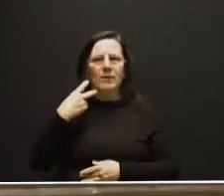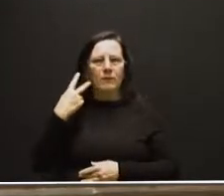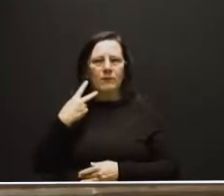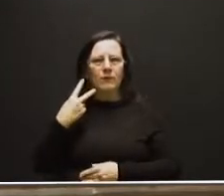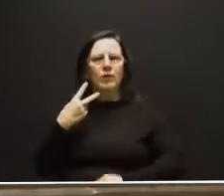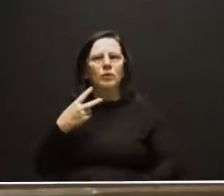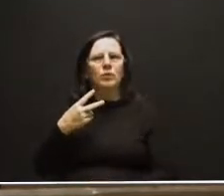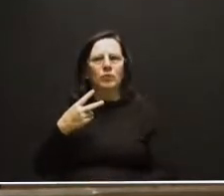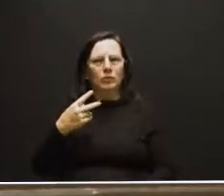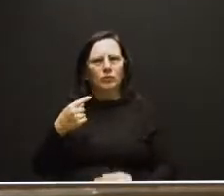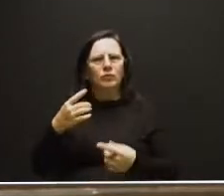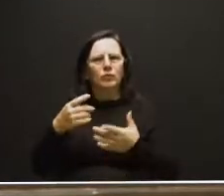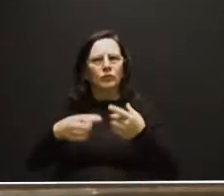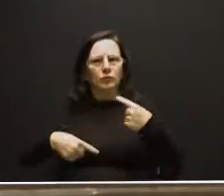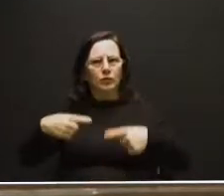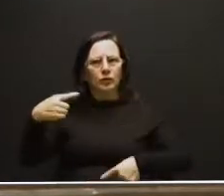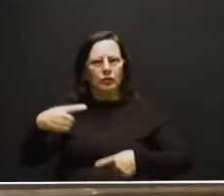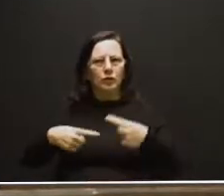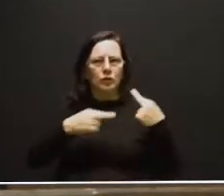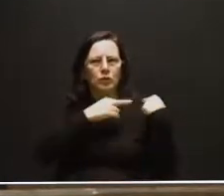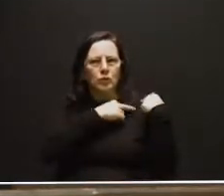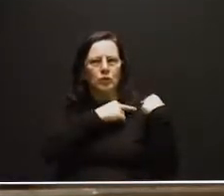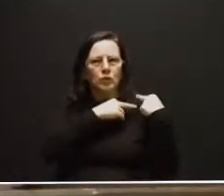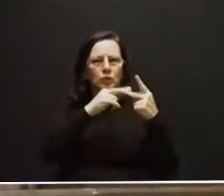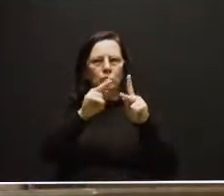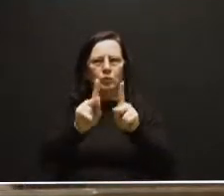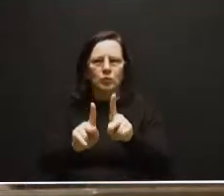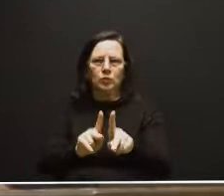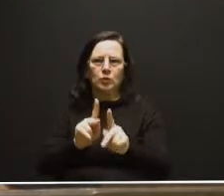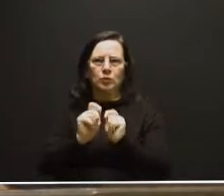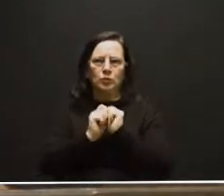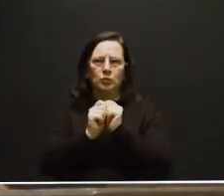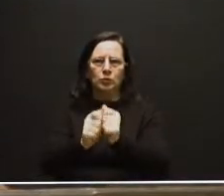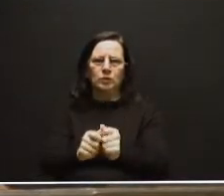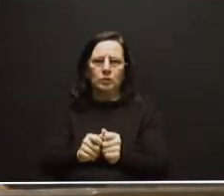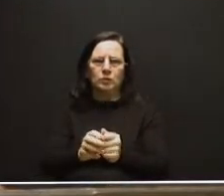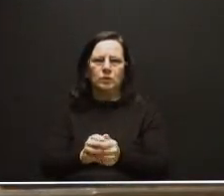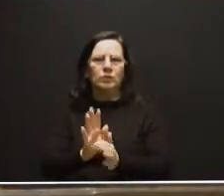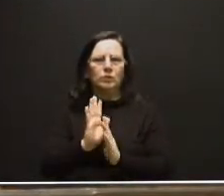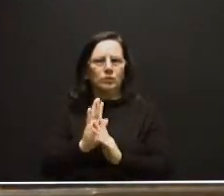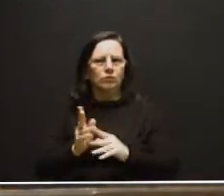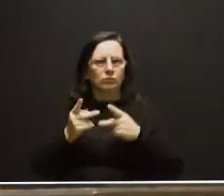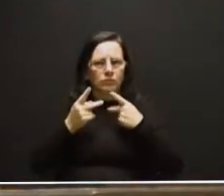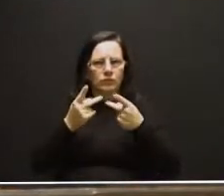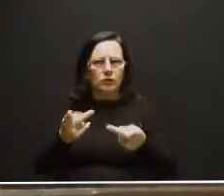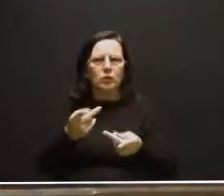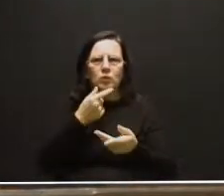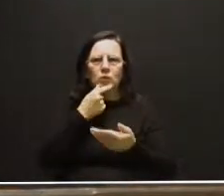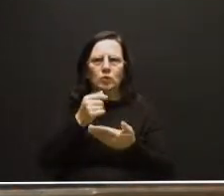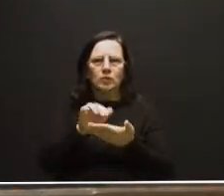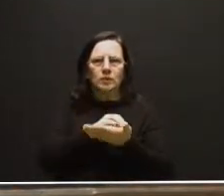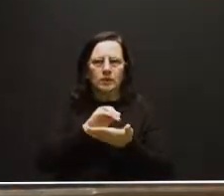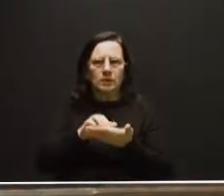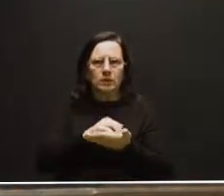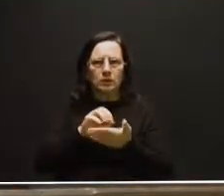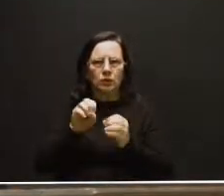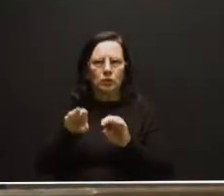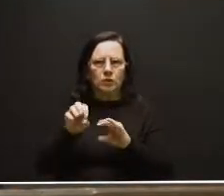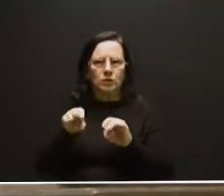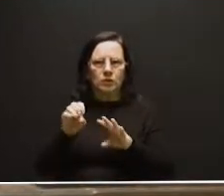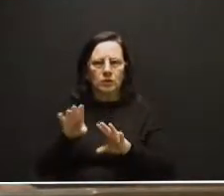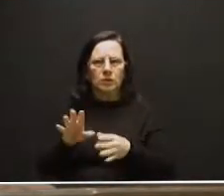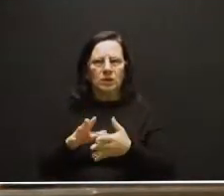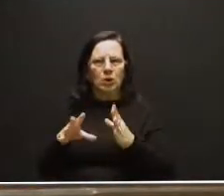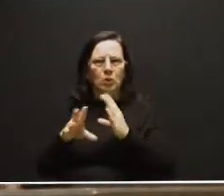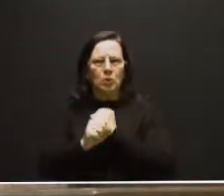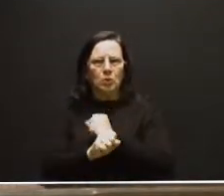agente político é um representante direto à população como foi falado da questão do secretário de educação que está